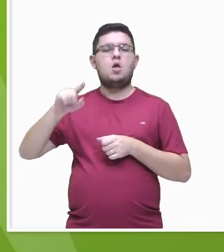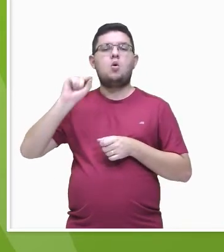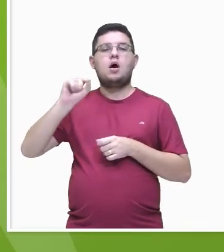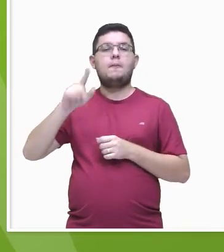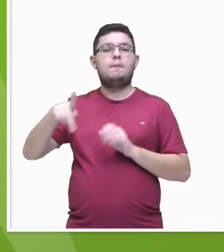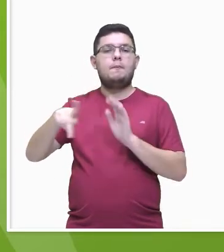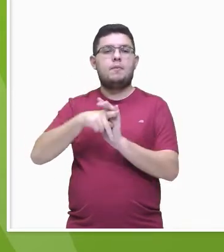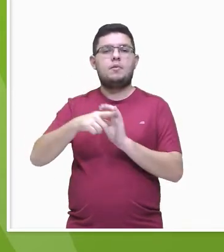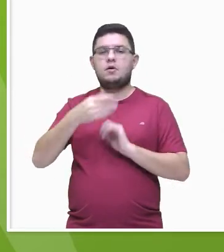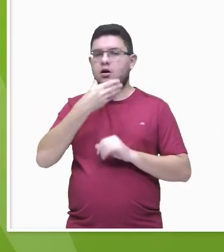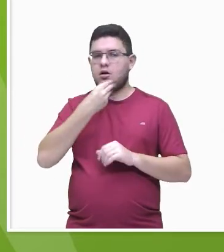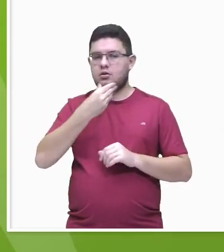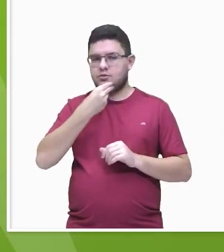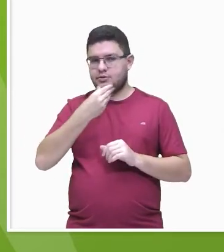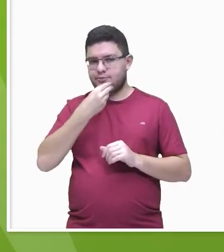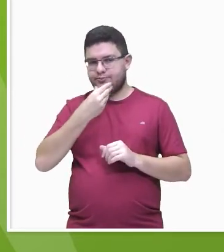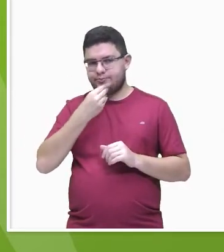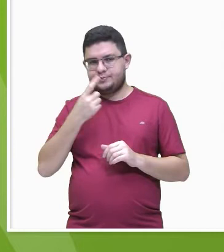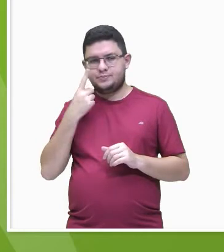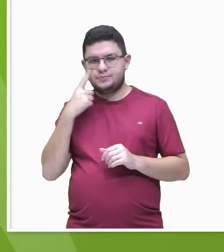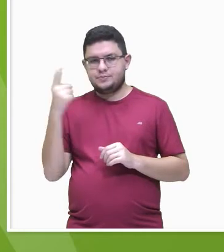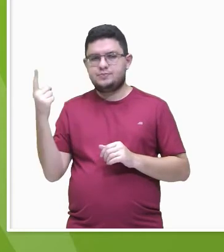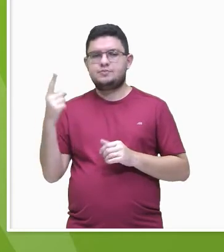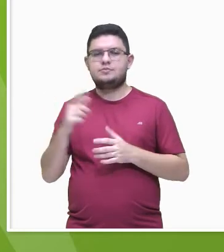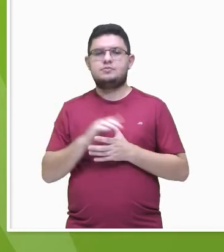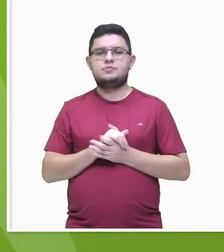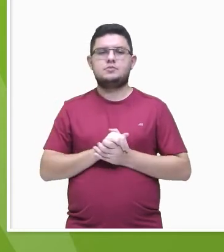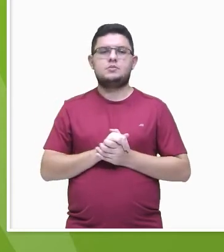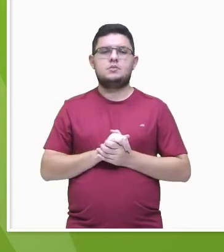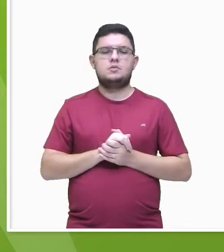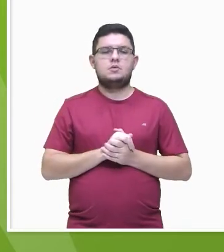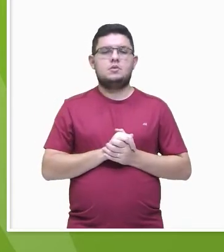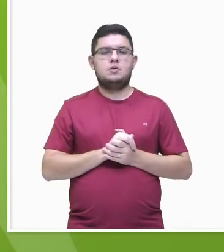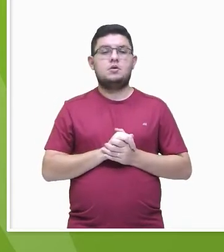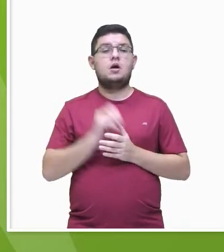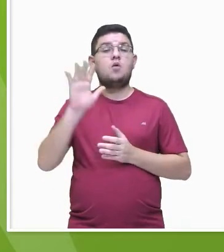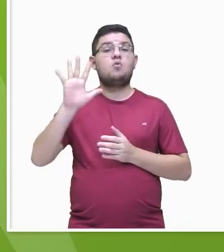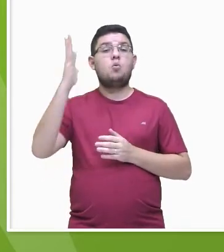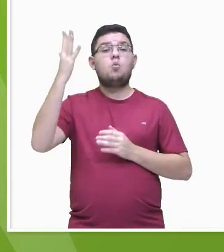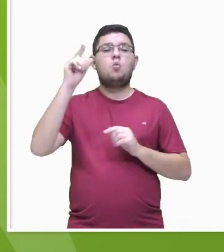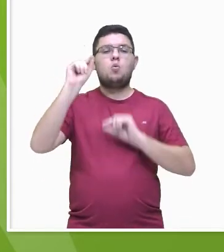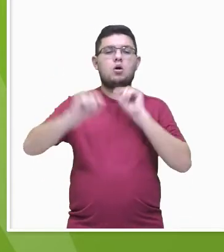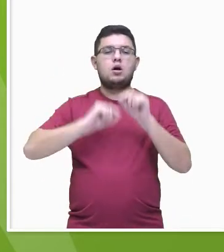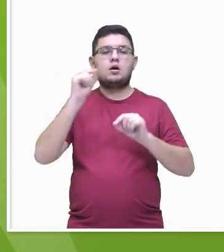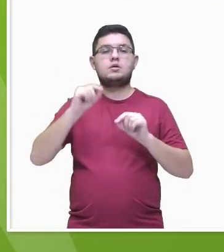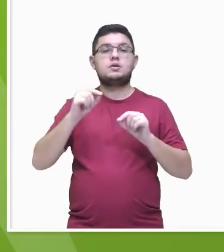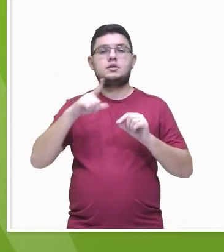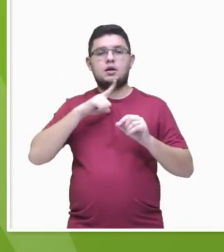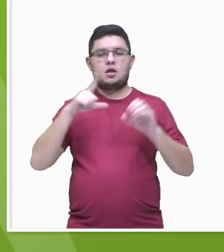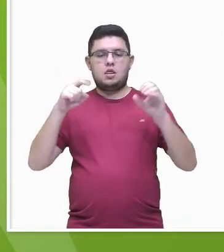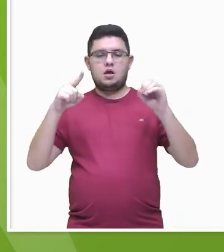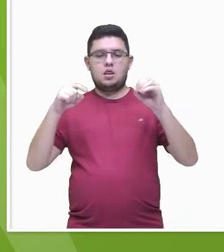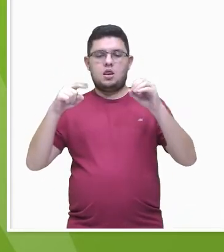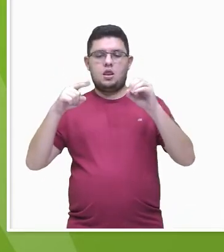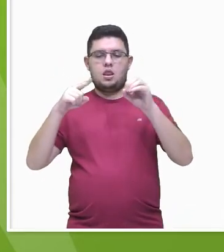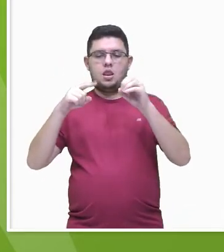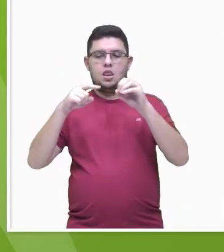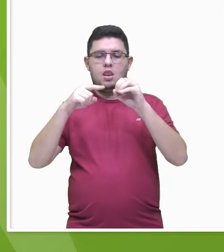espermatozoides, né, que são os gametas masculinos. E aí o que vai acontecer? Quando a gente tem aí o encontro desses